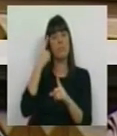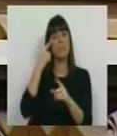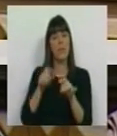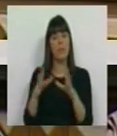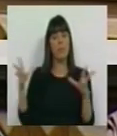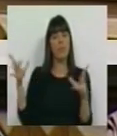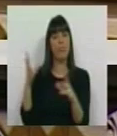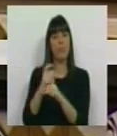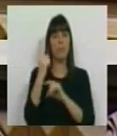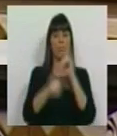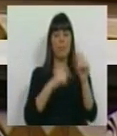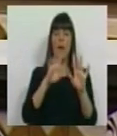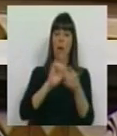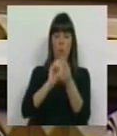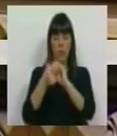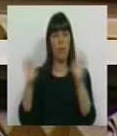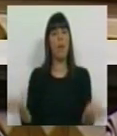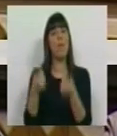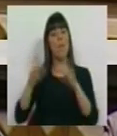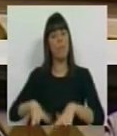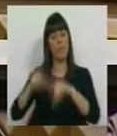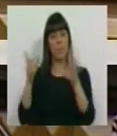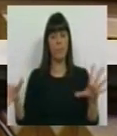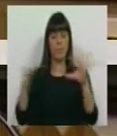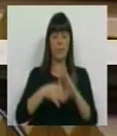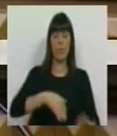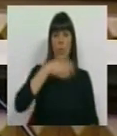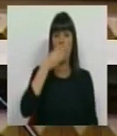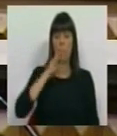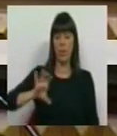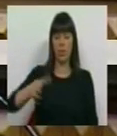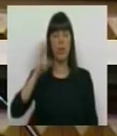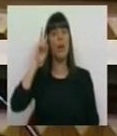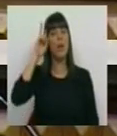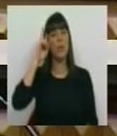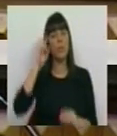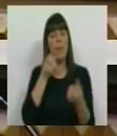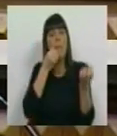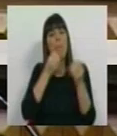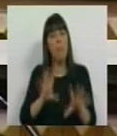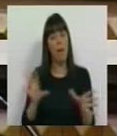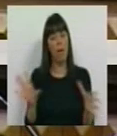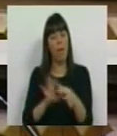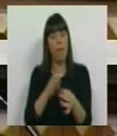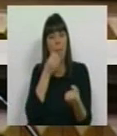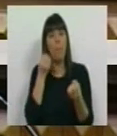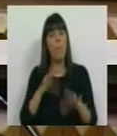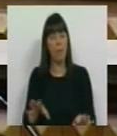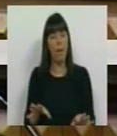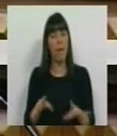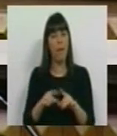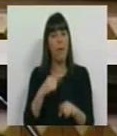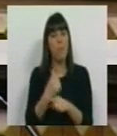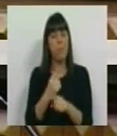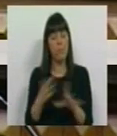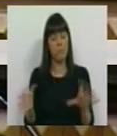à desertificação e promover o desenvolvimento. As ligações ferroviárias do Distrito de Porto Alegre foram perdendo as suas ligações,